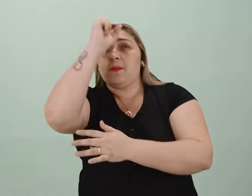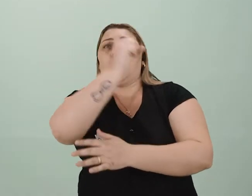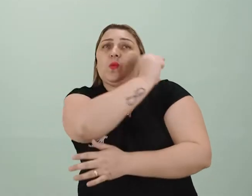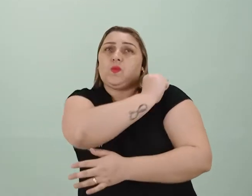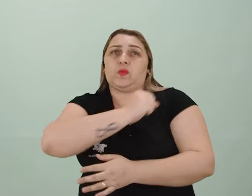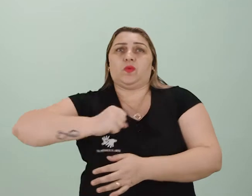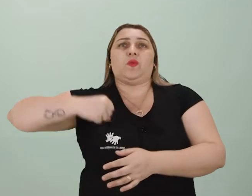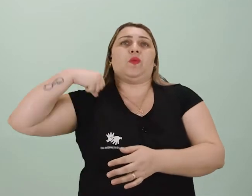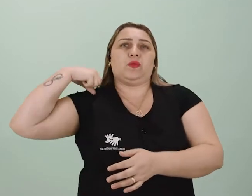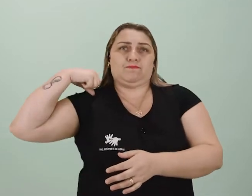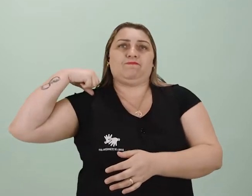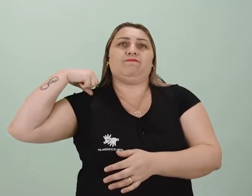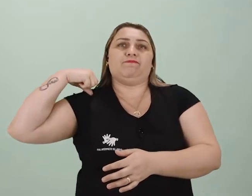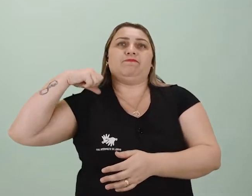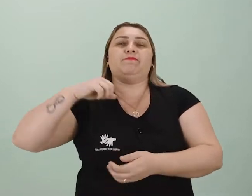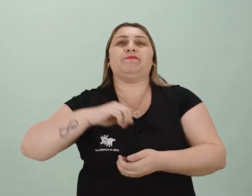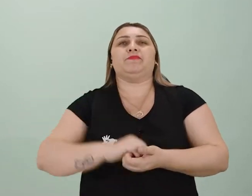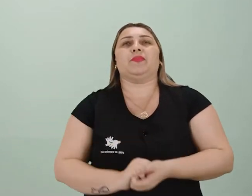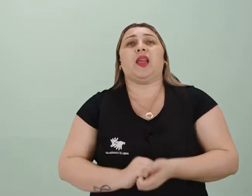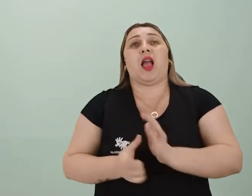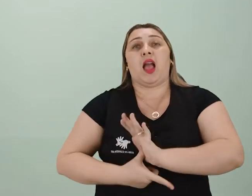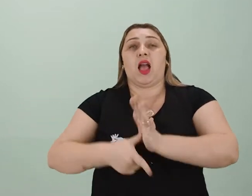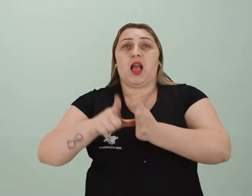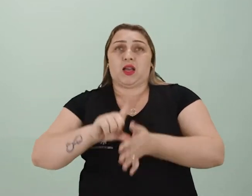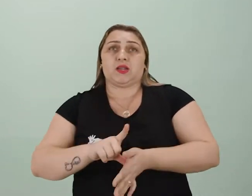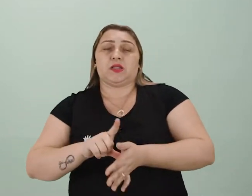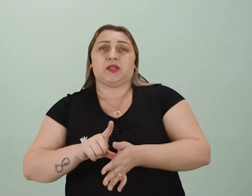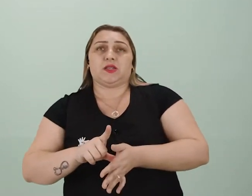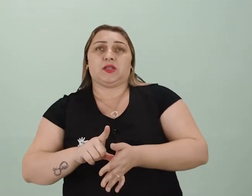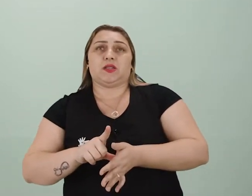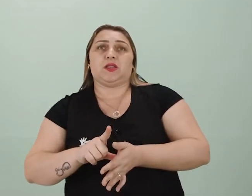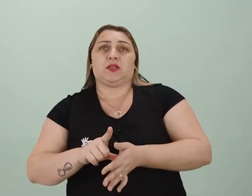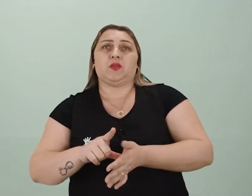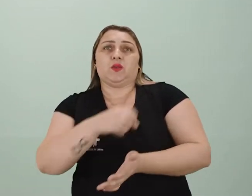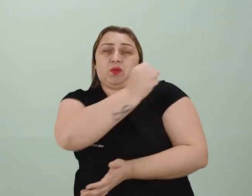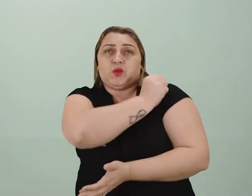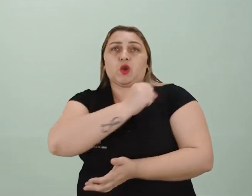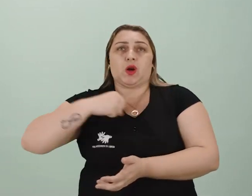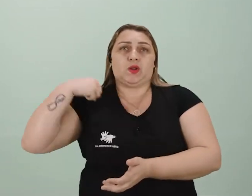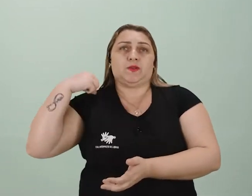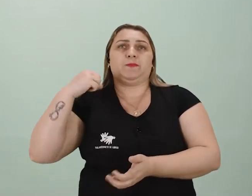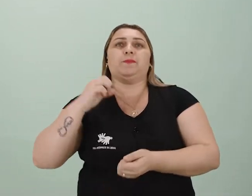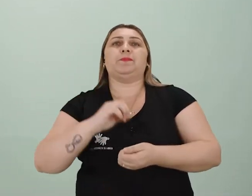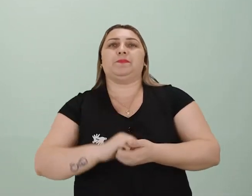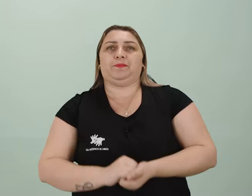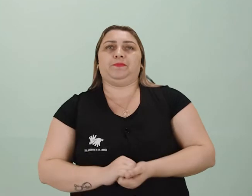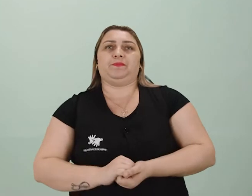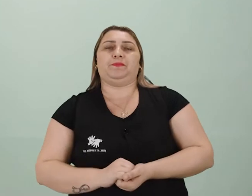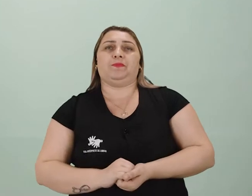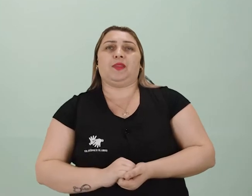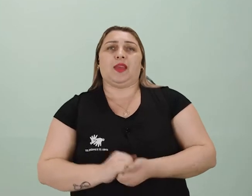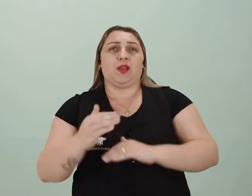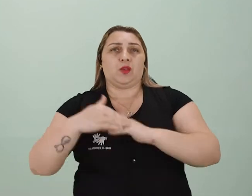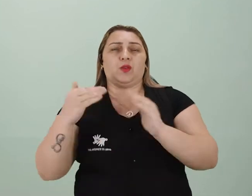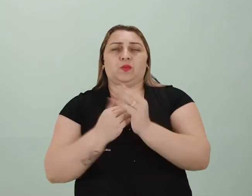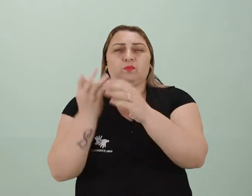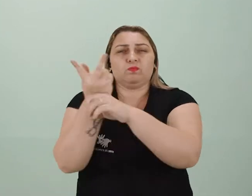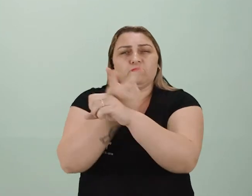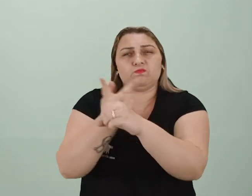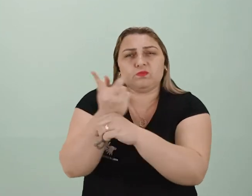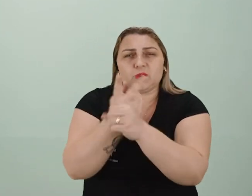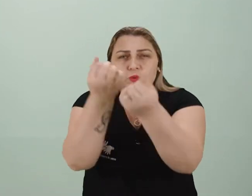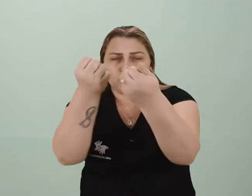São filósofos pré-socráticos, ou seja, filósofos que vieram antes de Sócrates. Todos eles buscavam